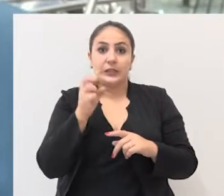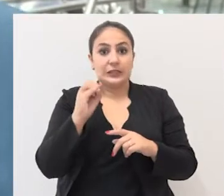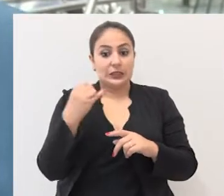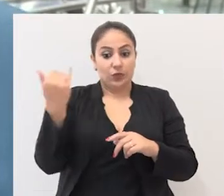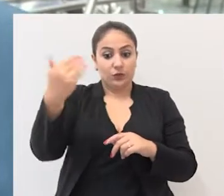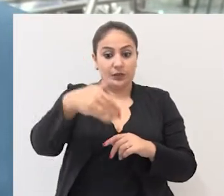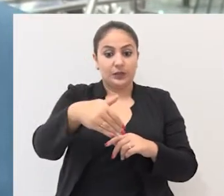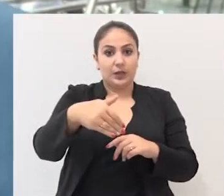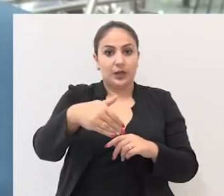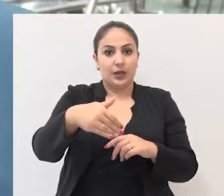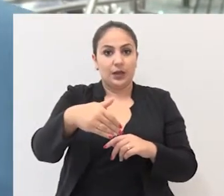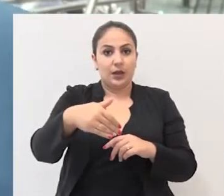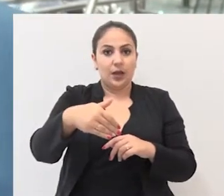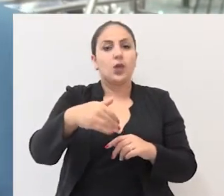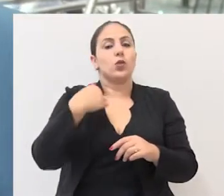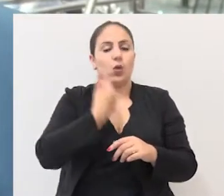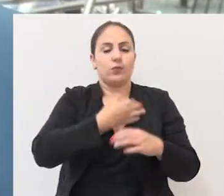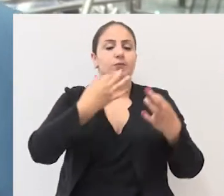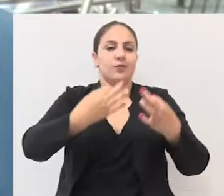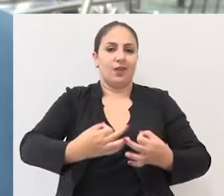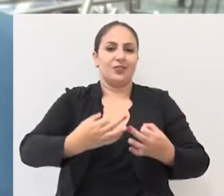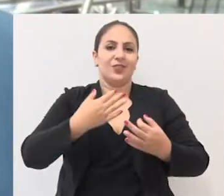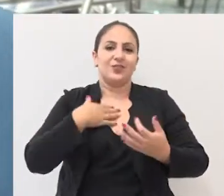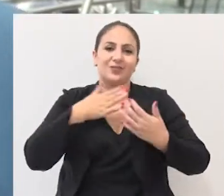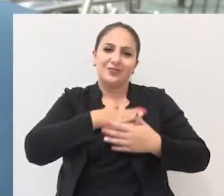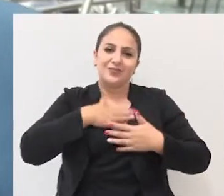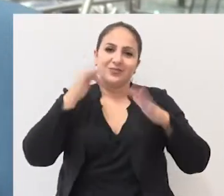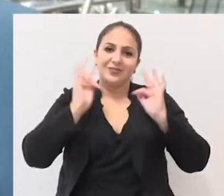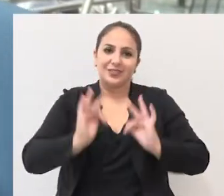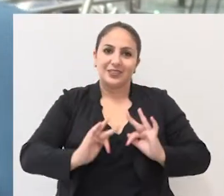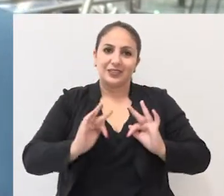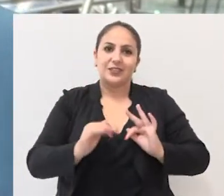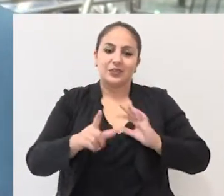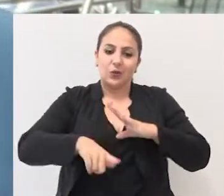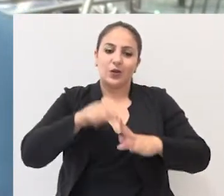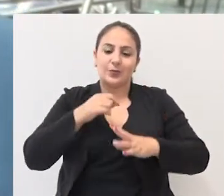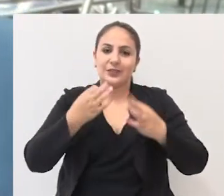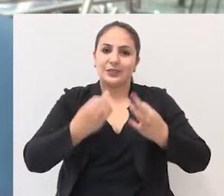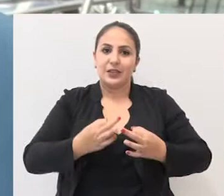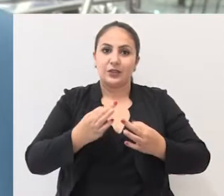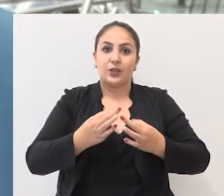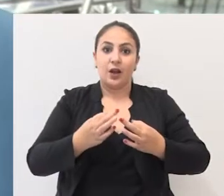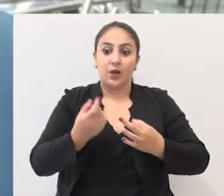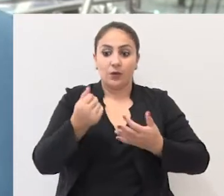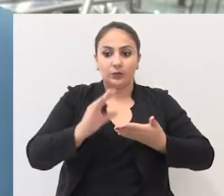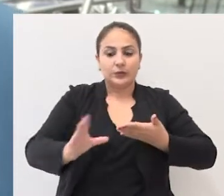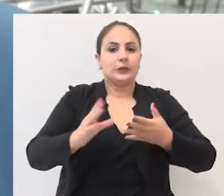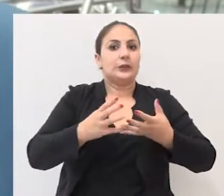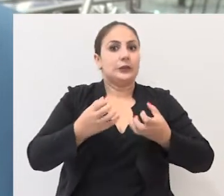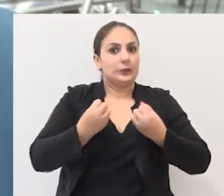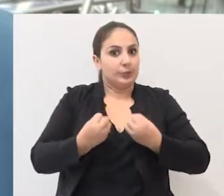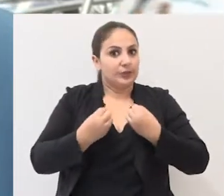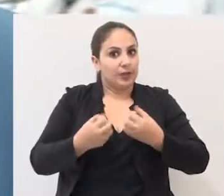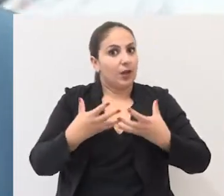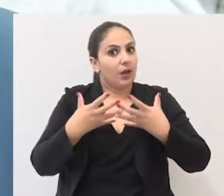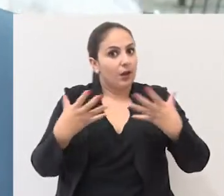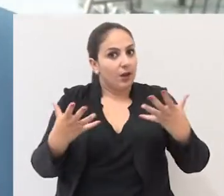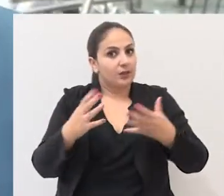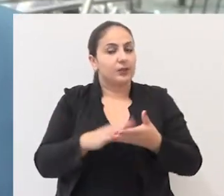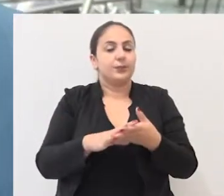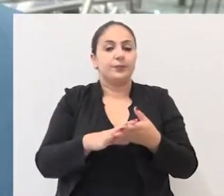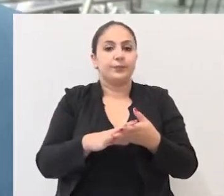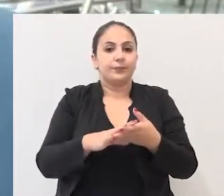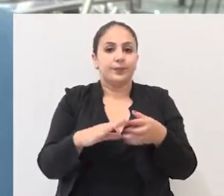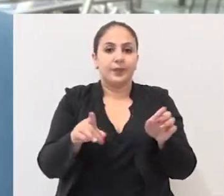certos se viéssemos para aqui. Então estamos muito felizes porque tomamos a decisão certa, é um investimento pesado, é um investimento grande, mas vai